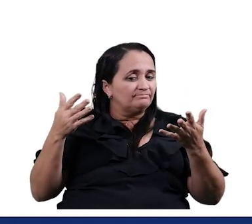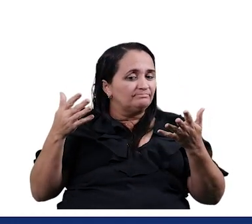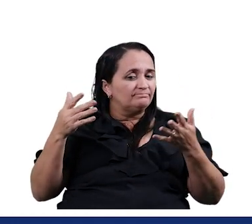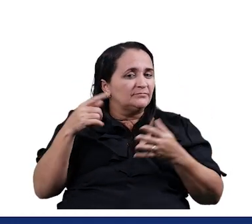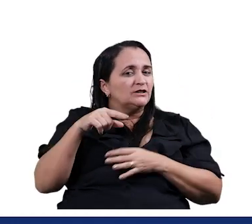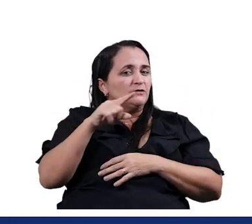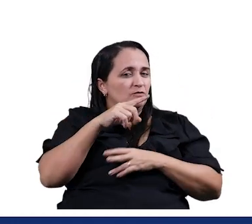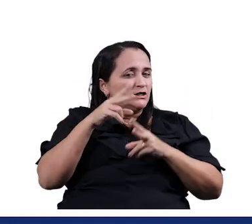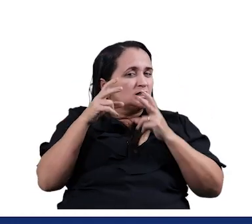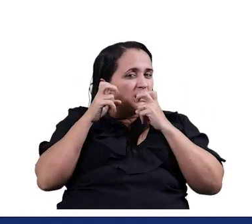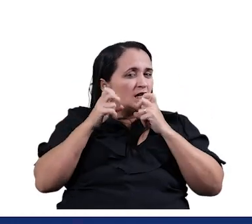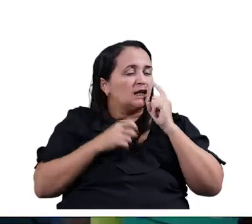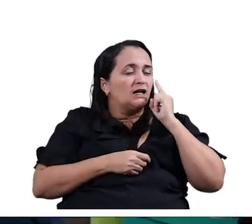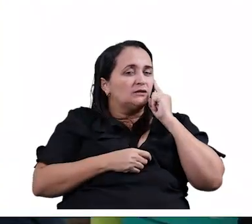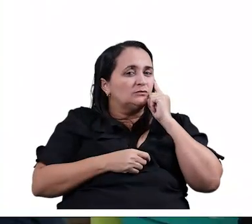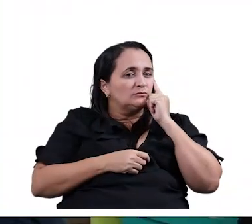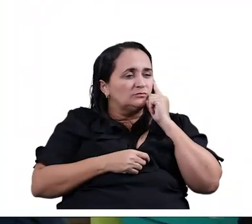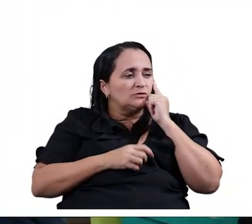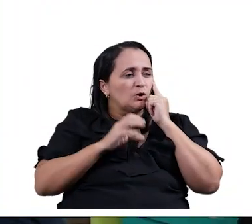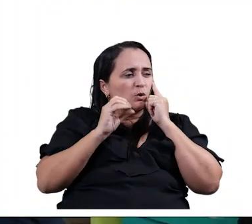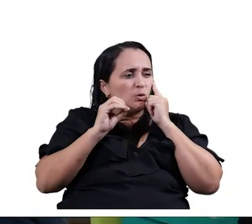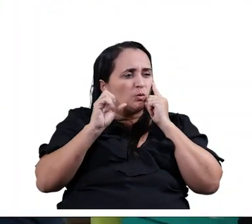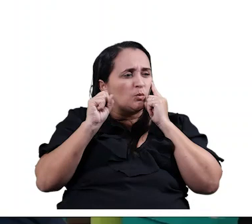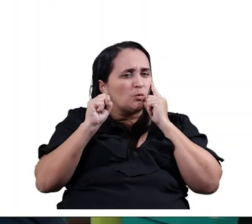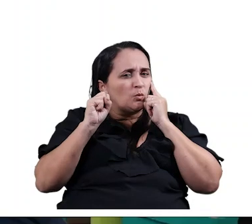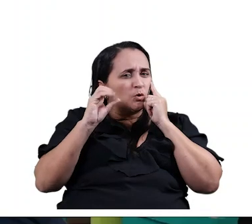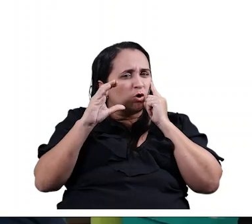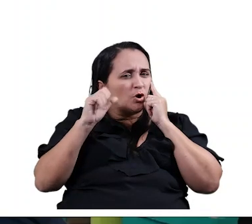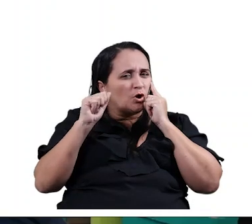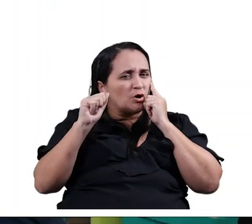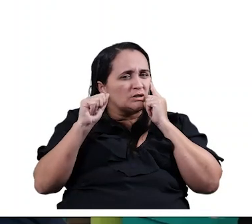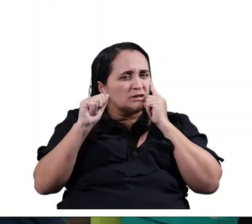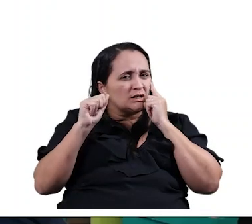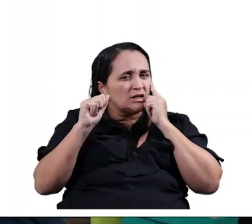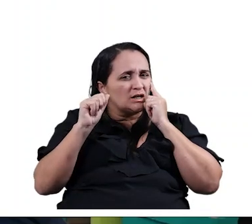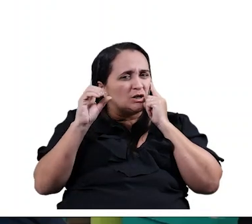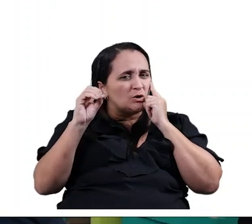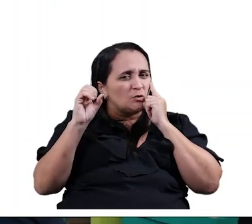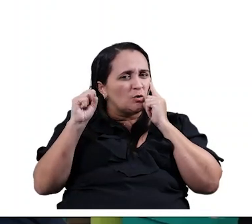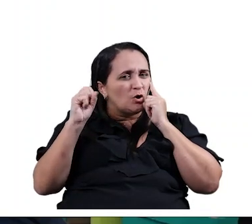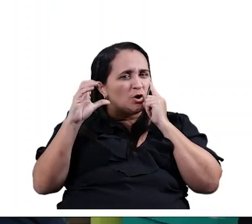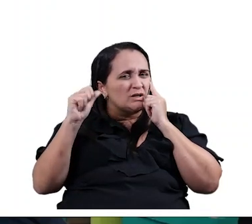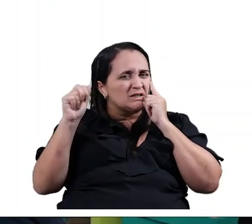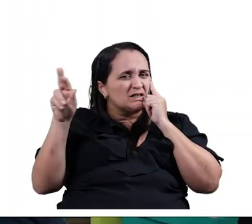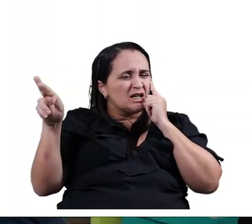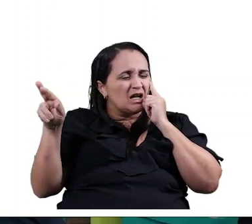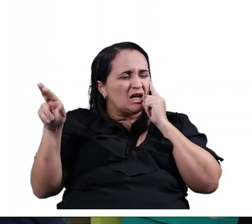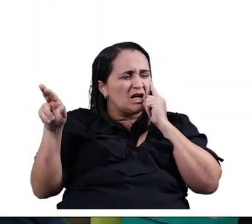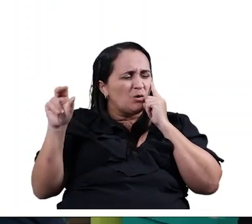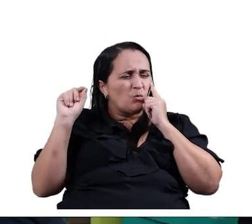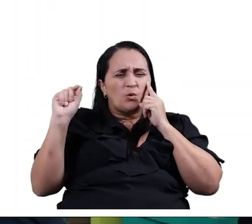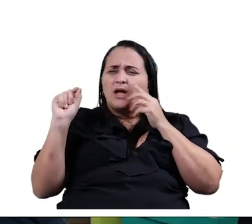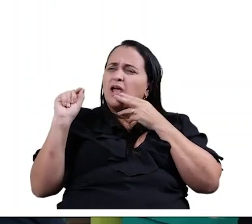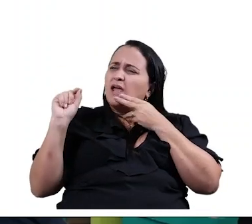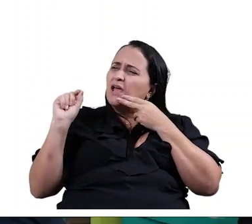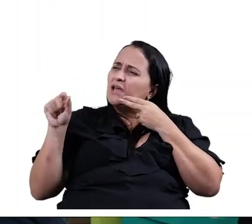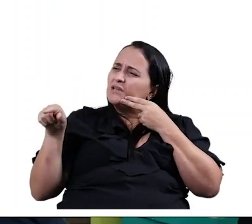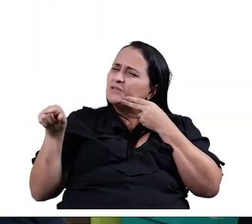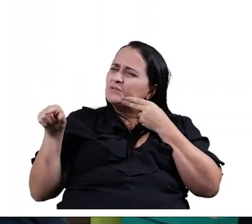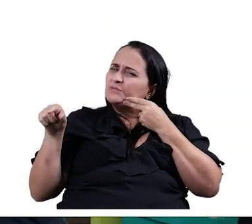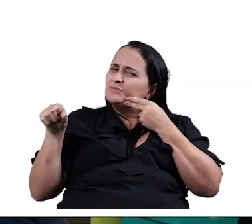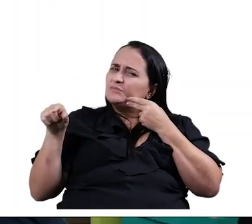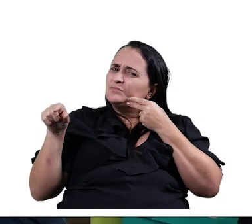né? Você tá ligado? O Oscar e o Oscar. De quem é que a gente